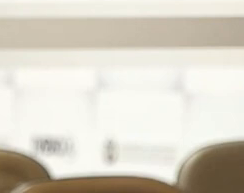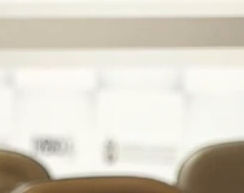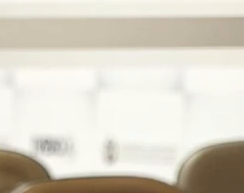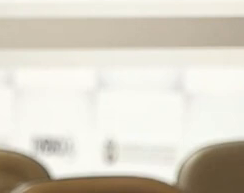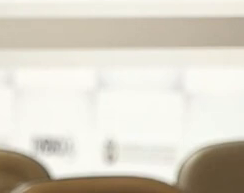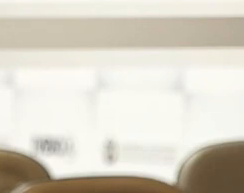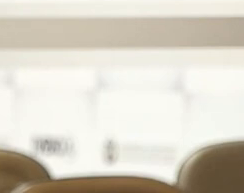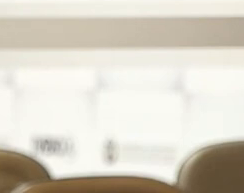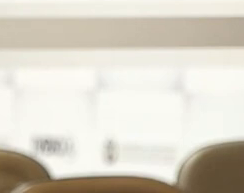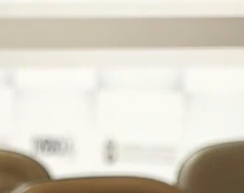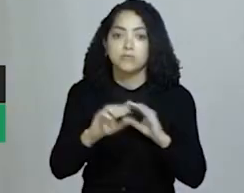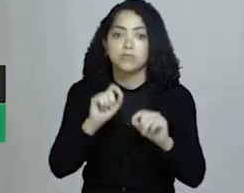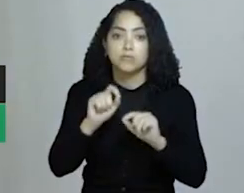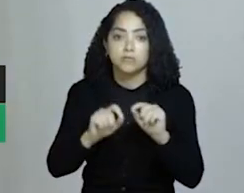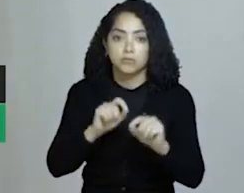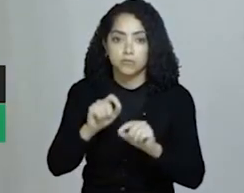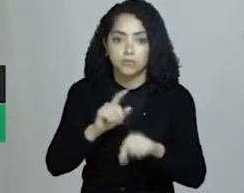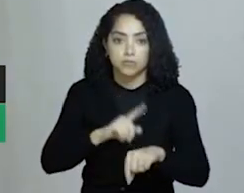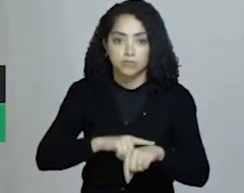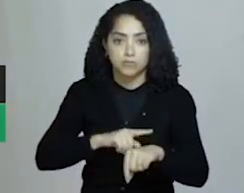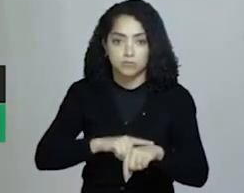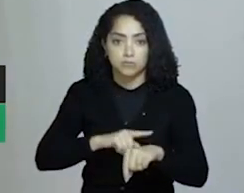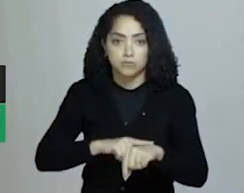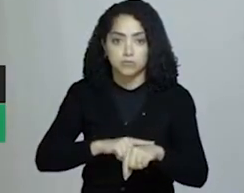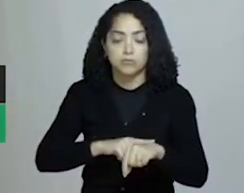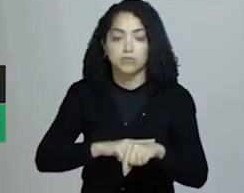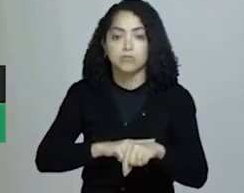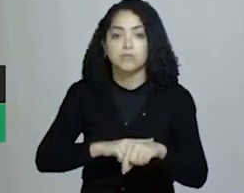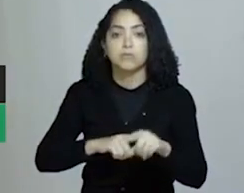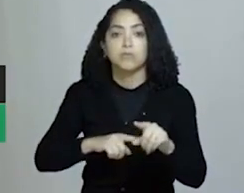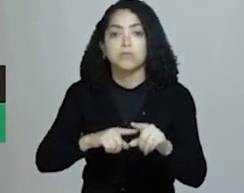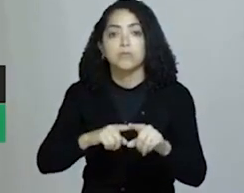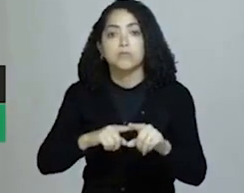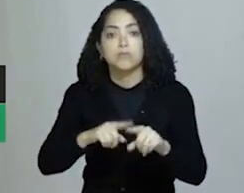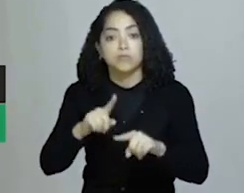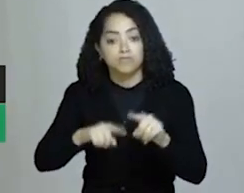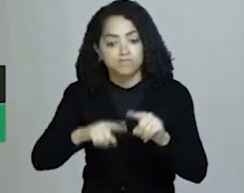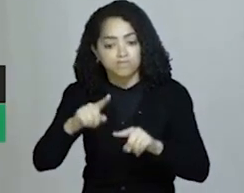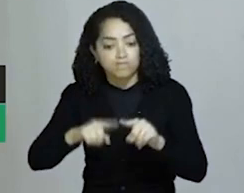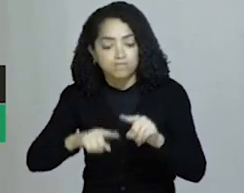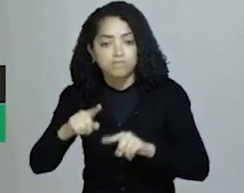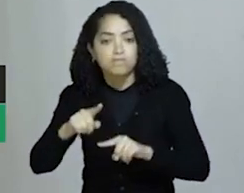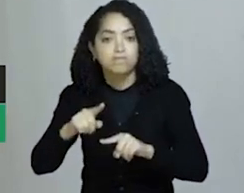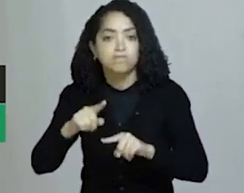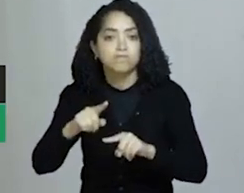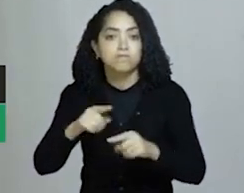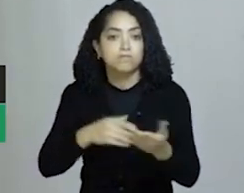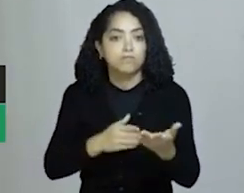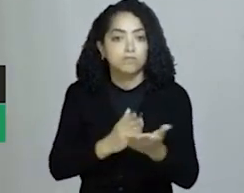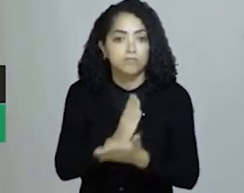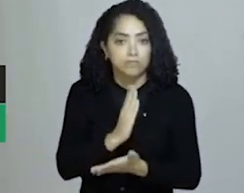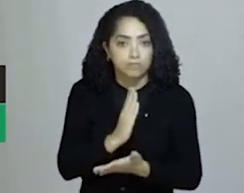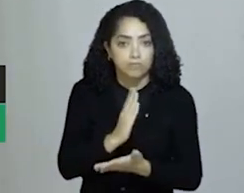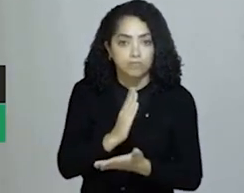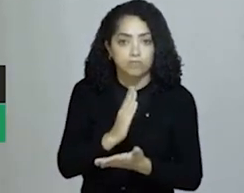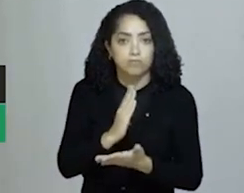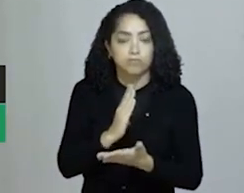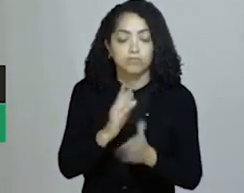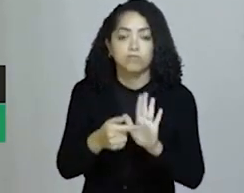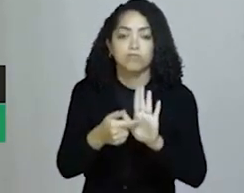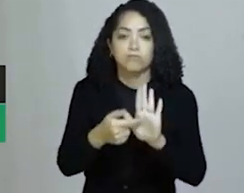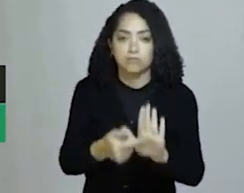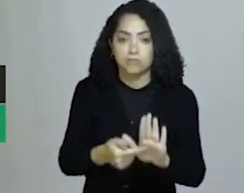no território nacional. Os equipamentos aprovados junto à agência somente possuem as seguintes